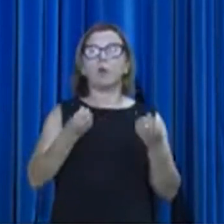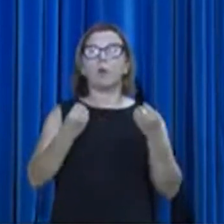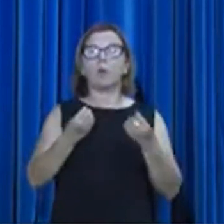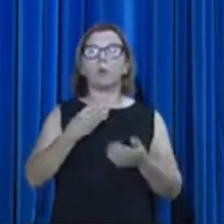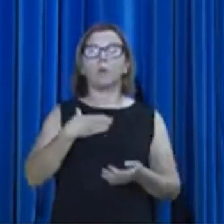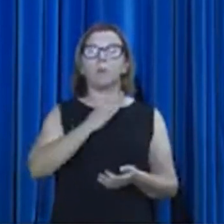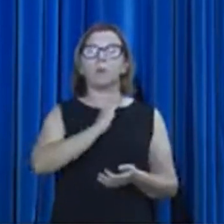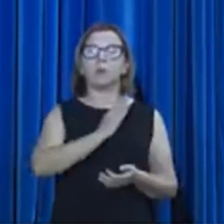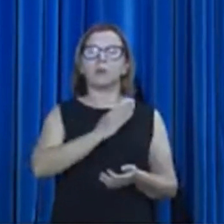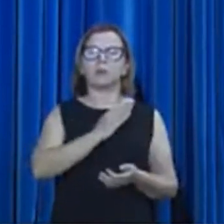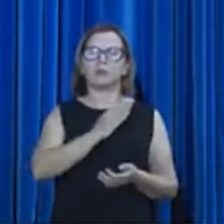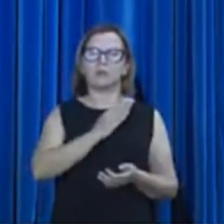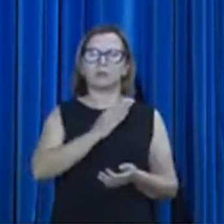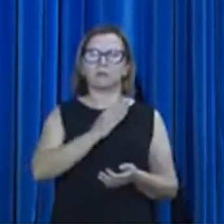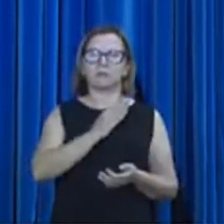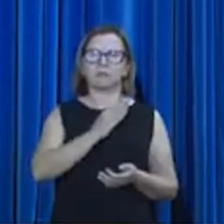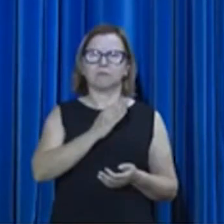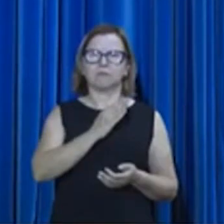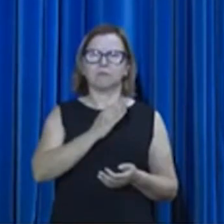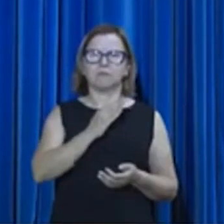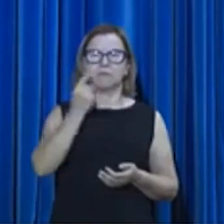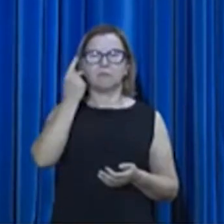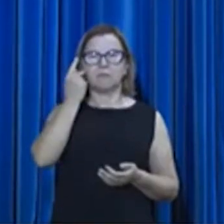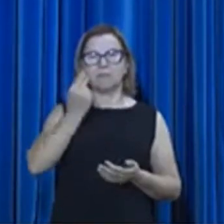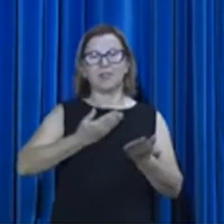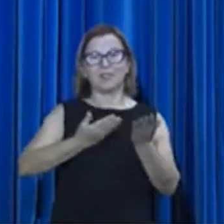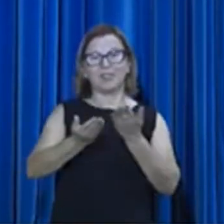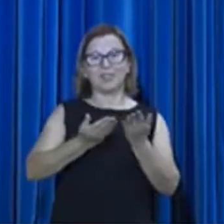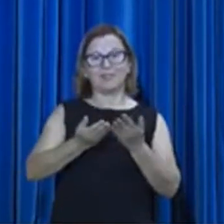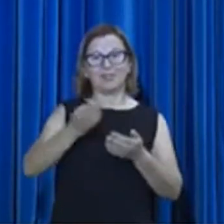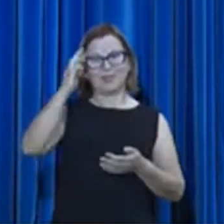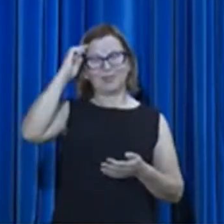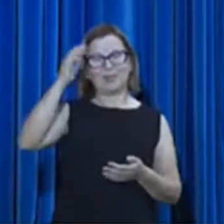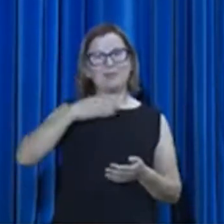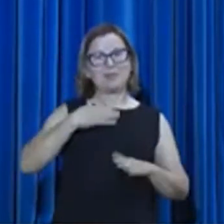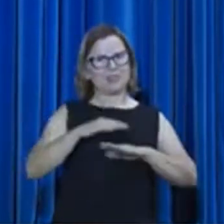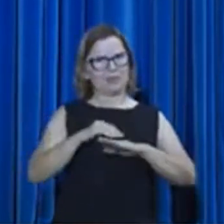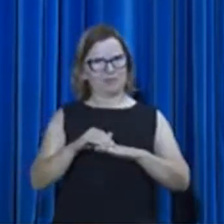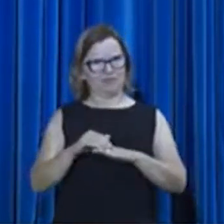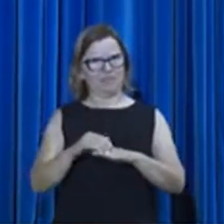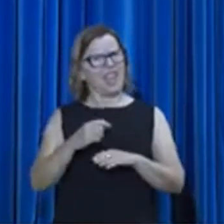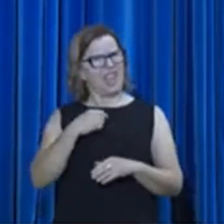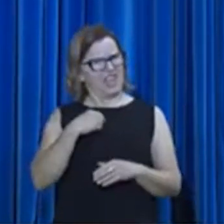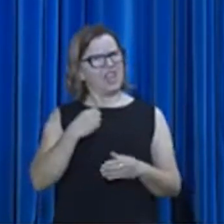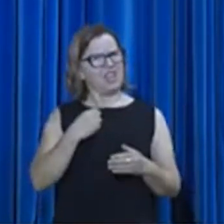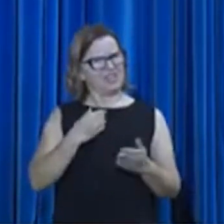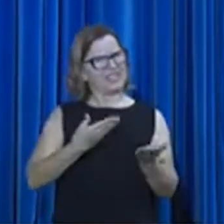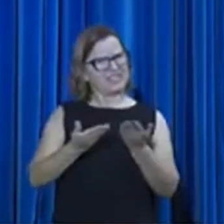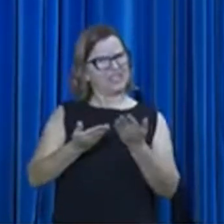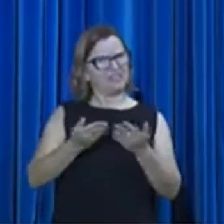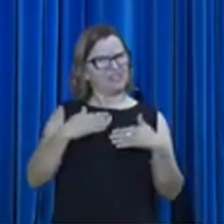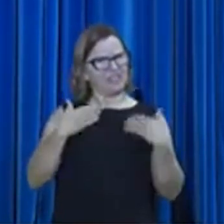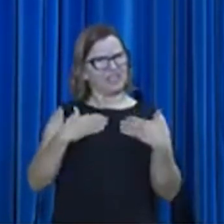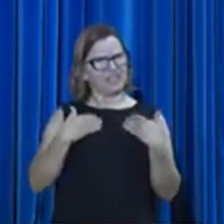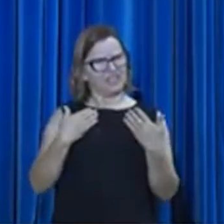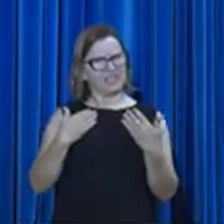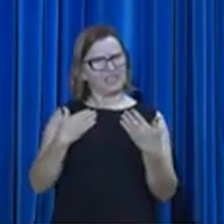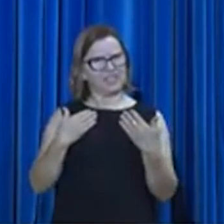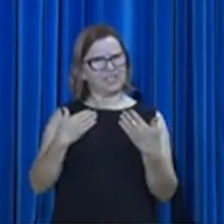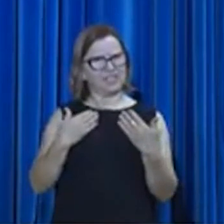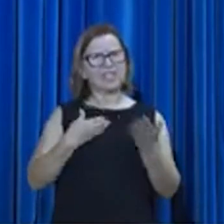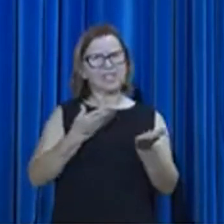do serviço que o Senhor nos chamou a fazer. Eu tenho servido com alegria, eu tenho servido ao Senhor